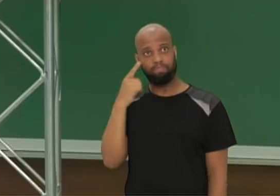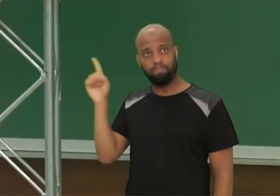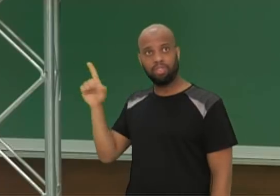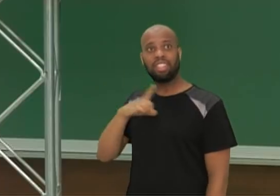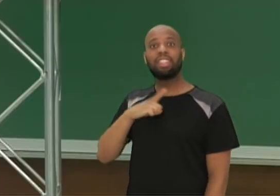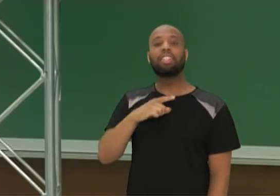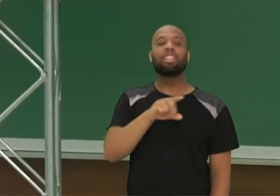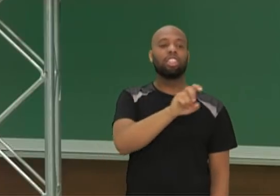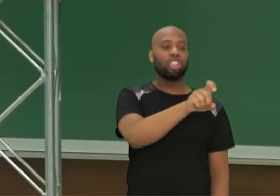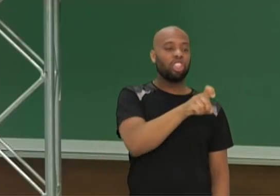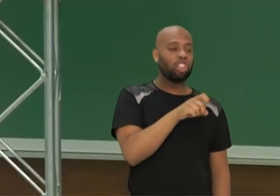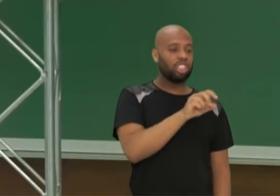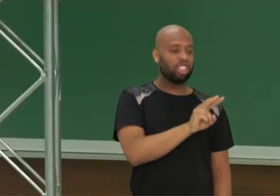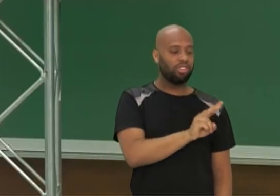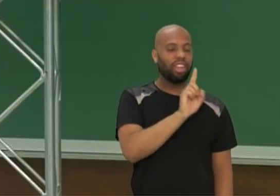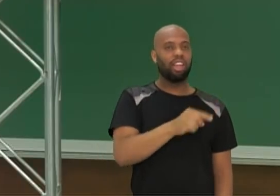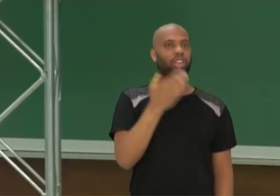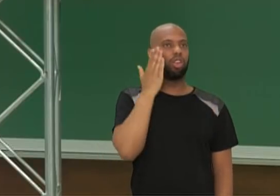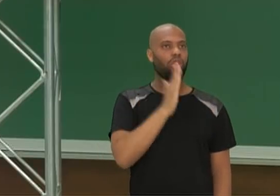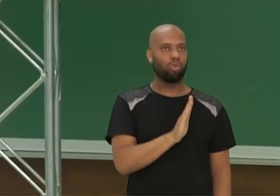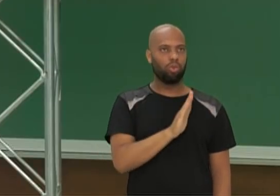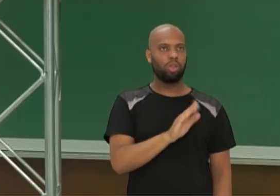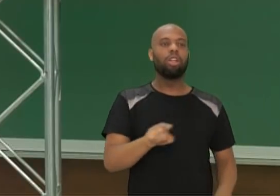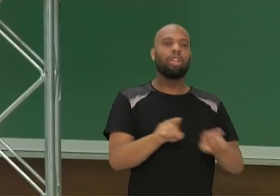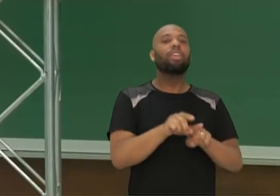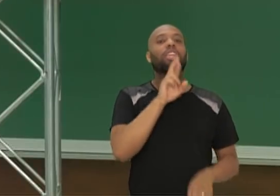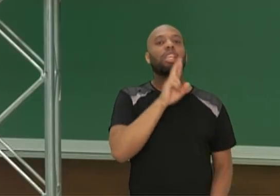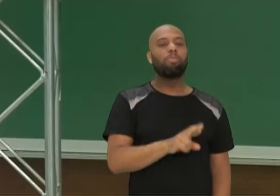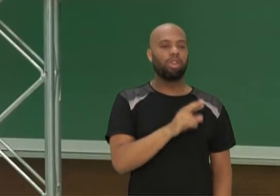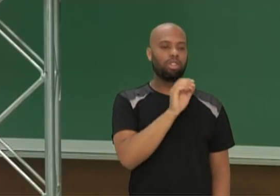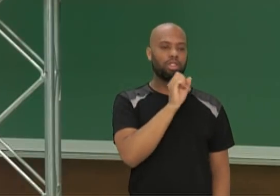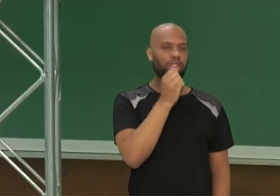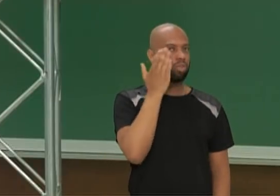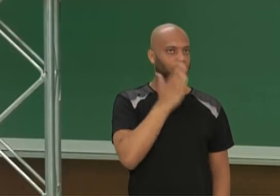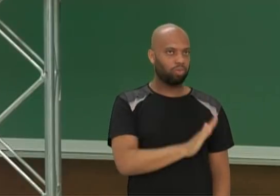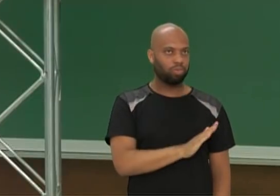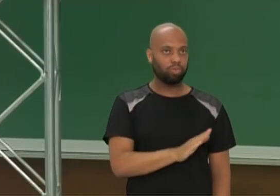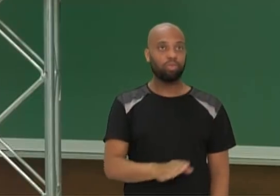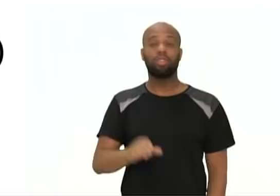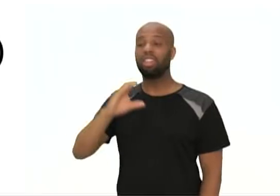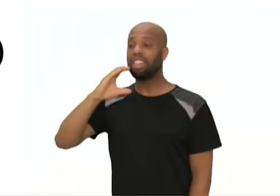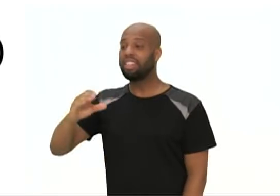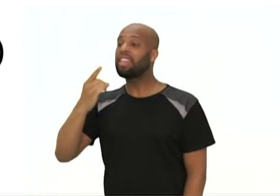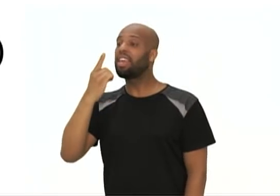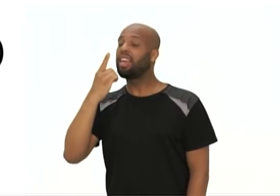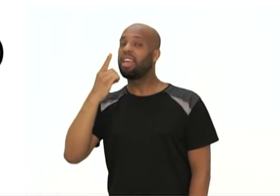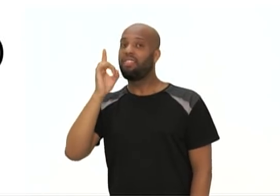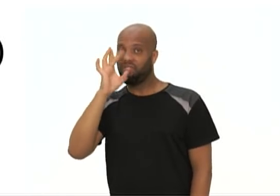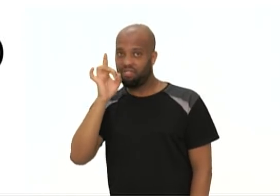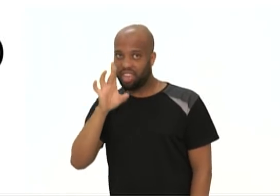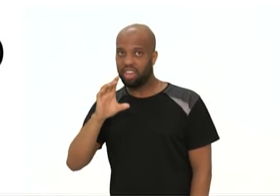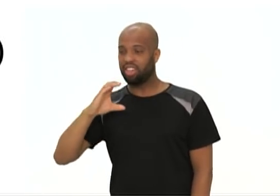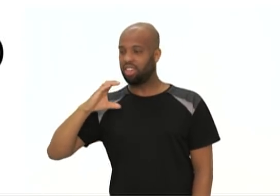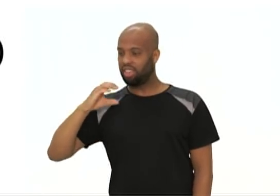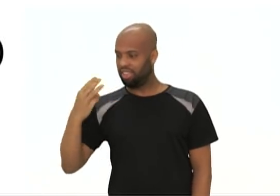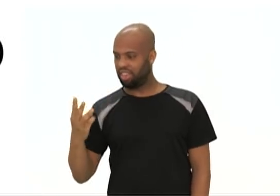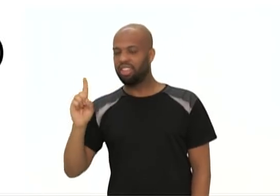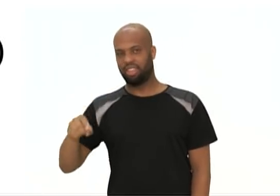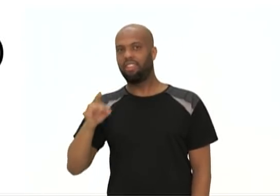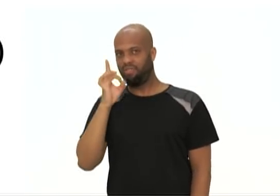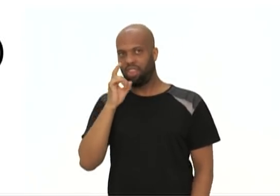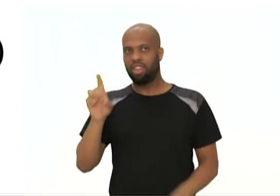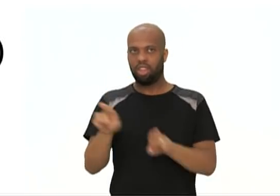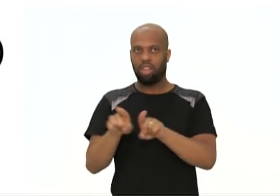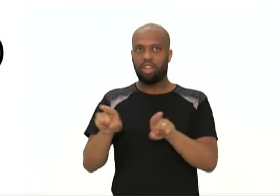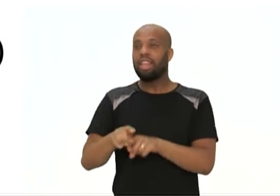está em azul, aqui o valor em azul. O c em verde, o valor do c em verde. O y do v em vermelho, o